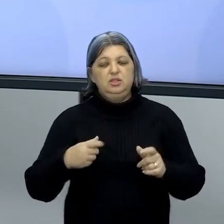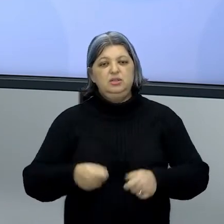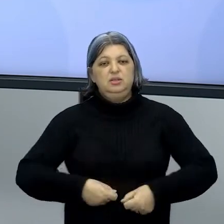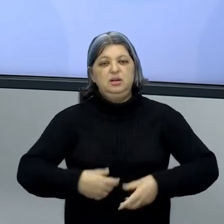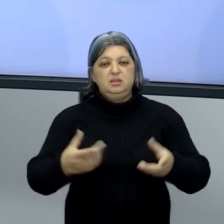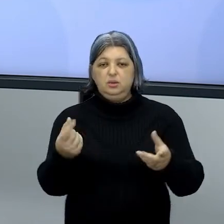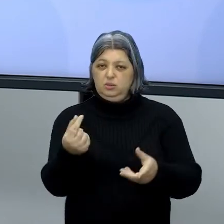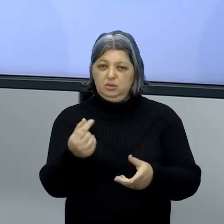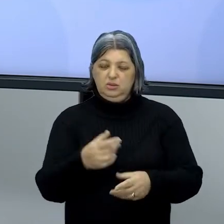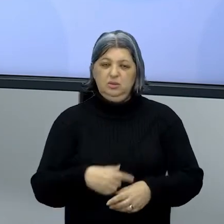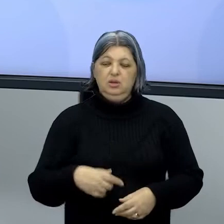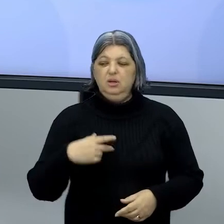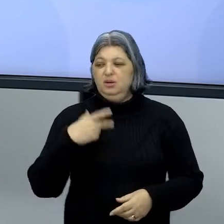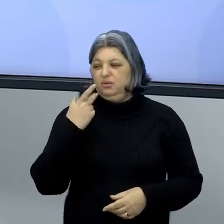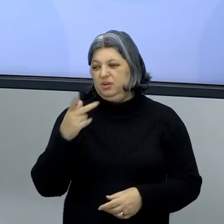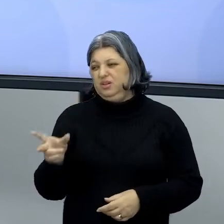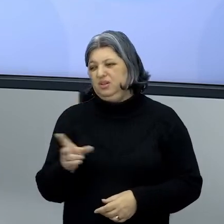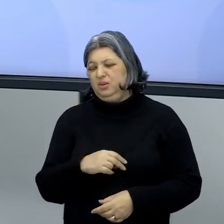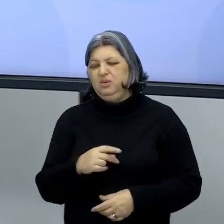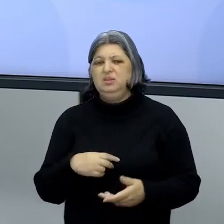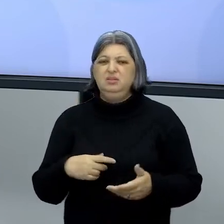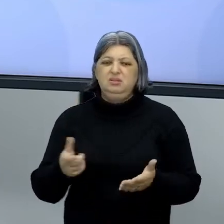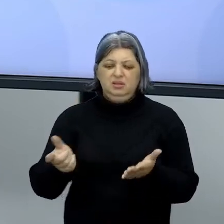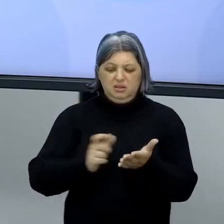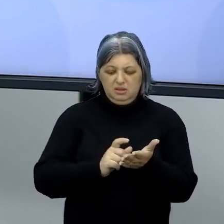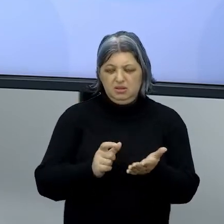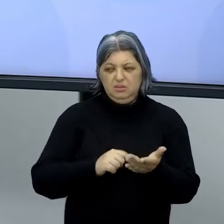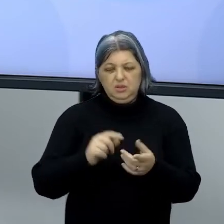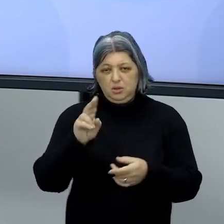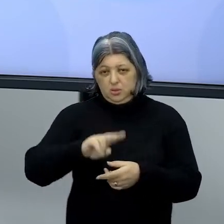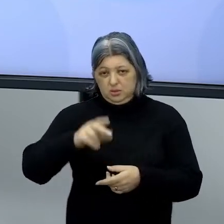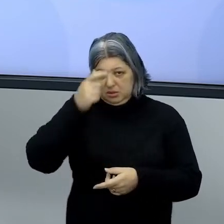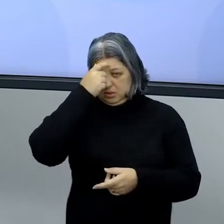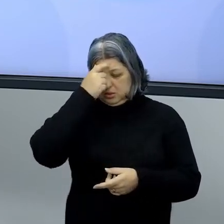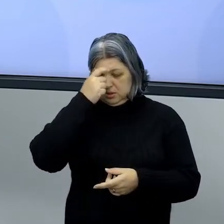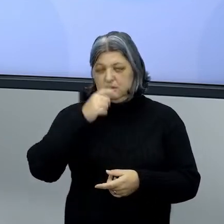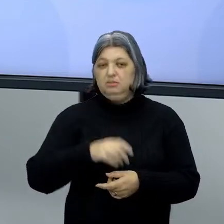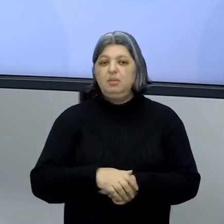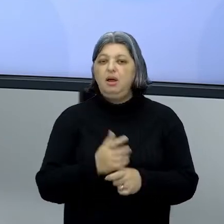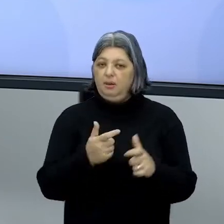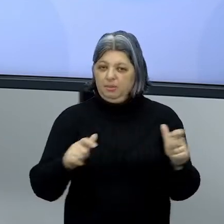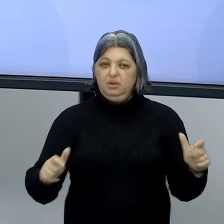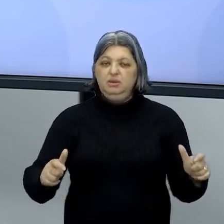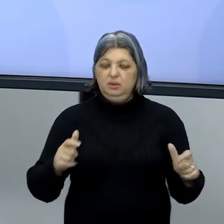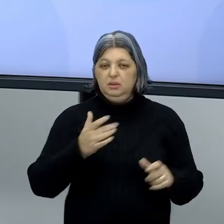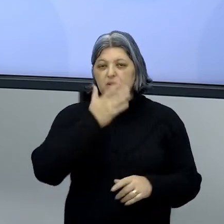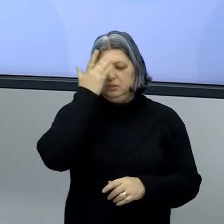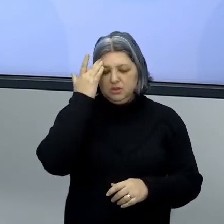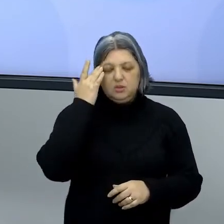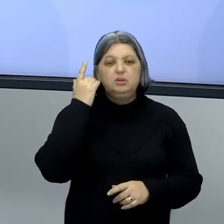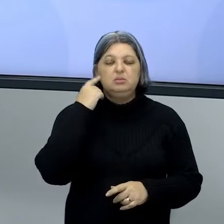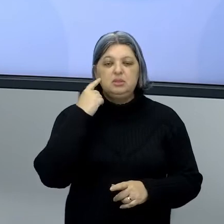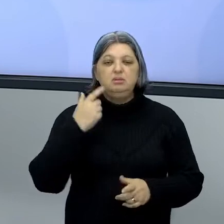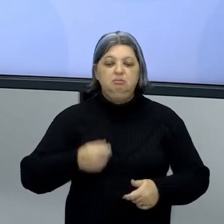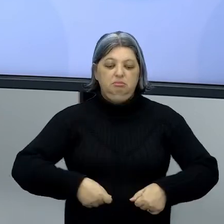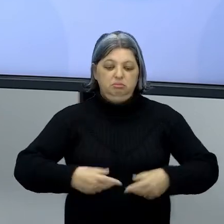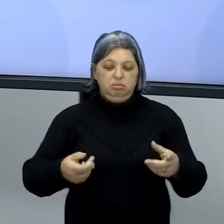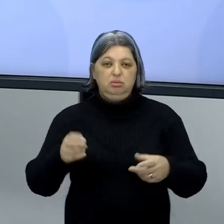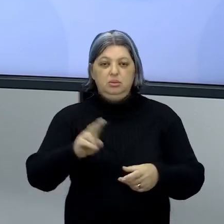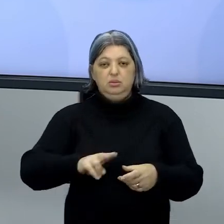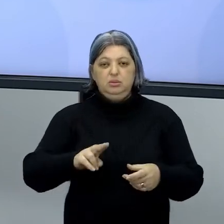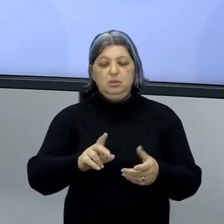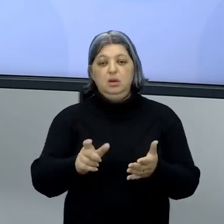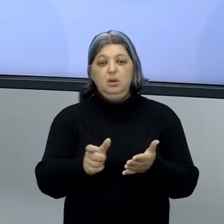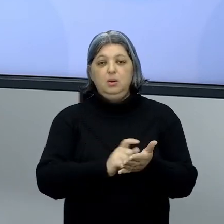Então, e eu aqui falei, eu uso do cartão de crédito, vamos usar consciente, e muita gente aí preferiu gastar todo o valor com o cartão de